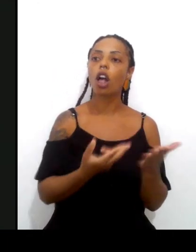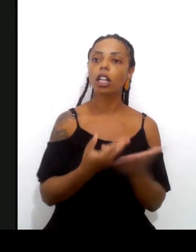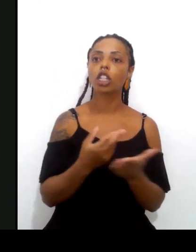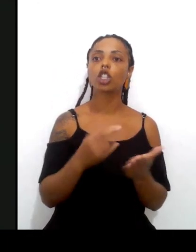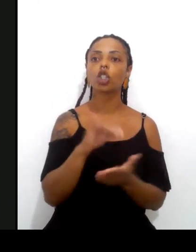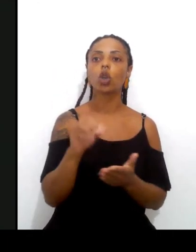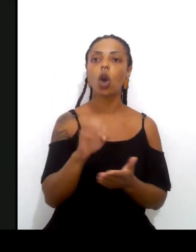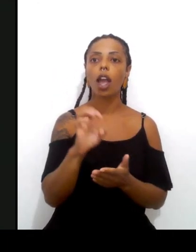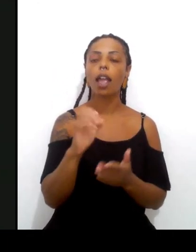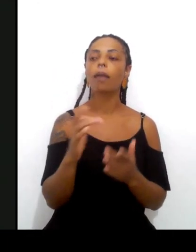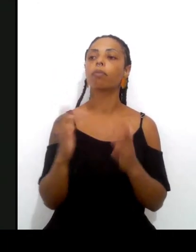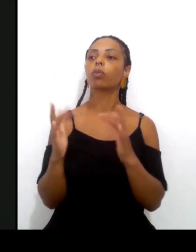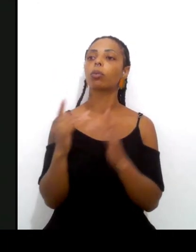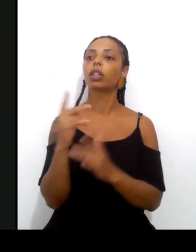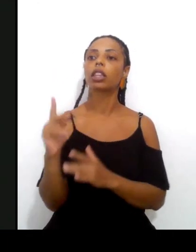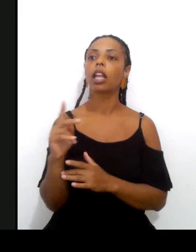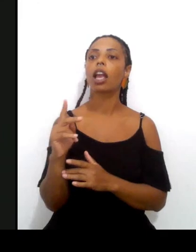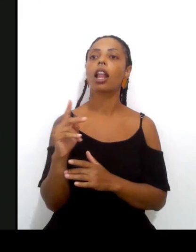parceiro